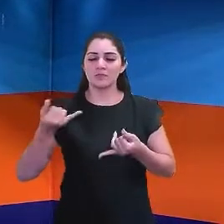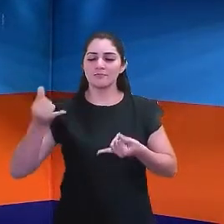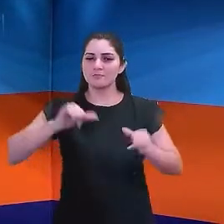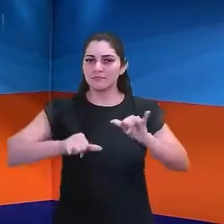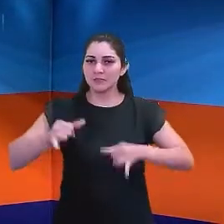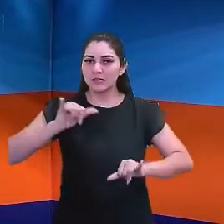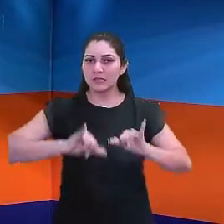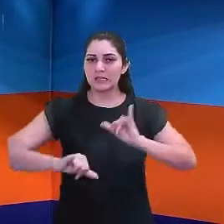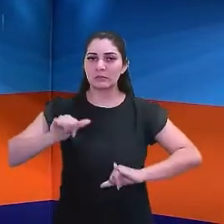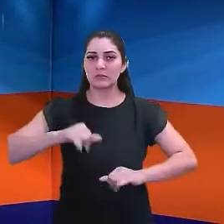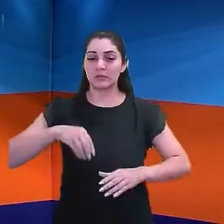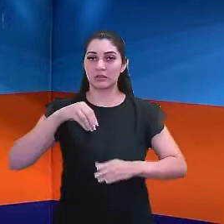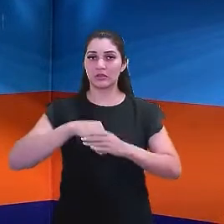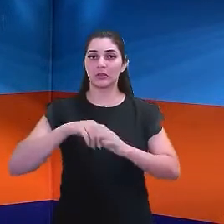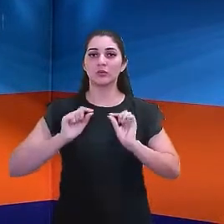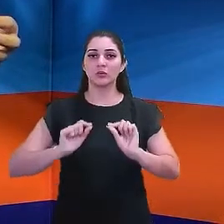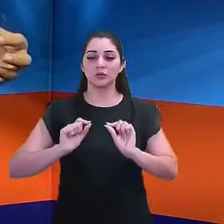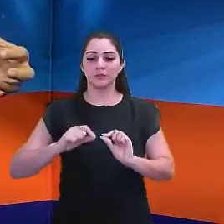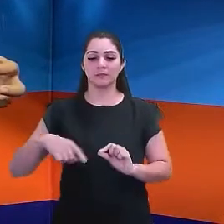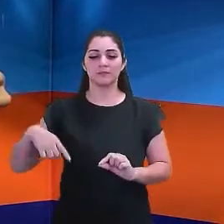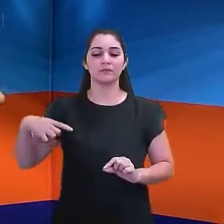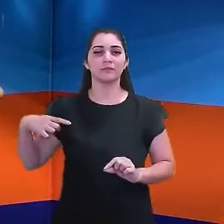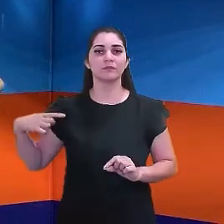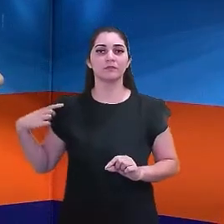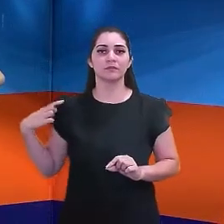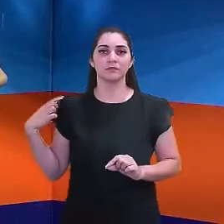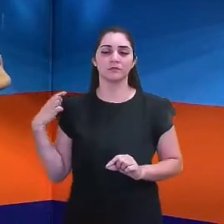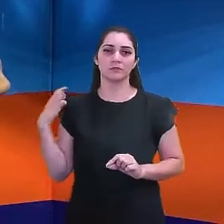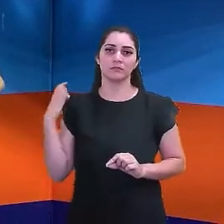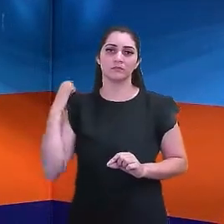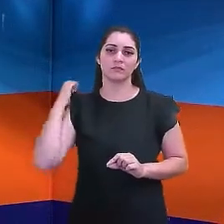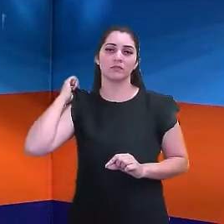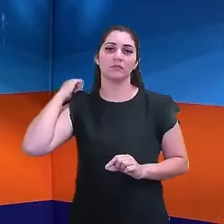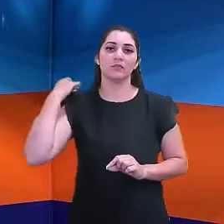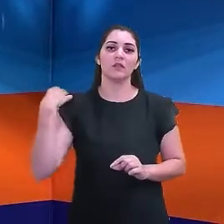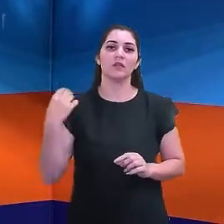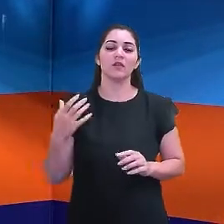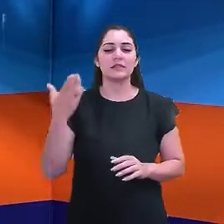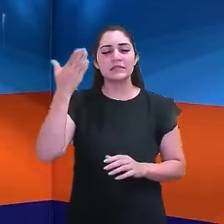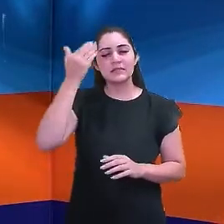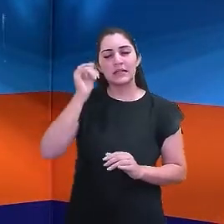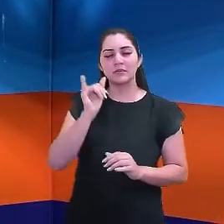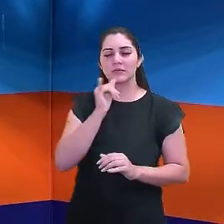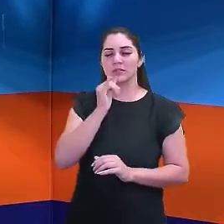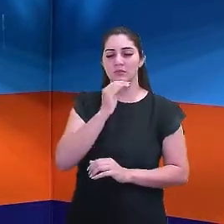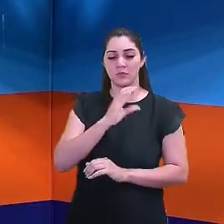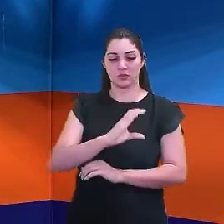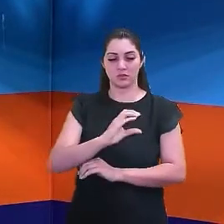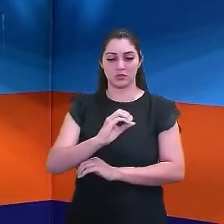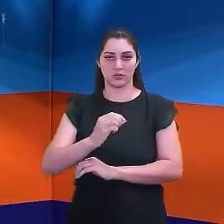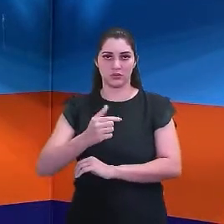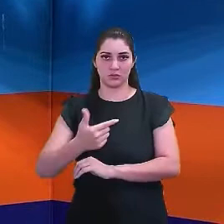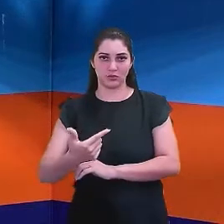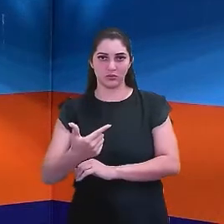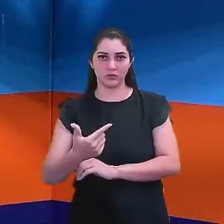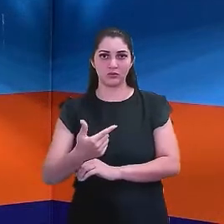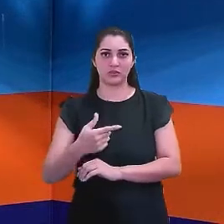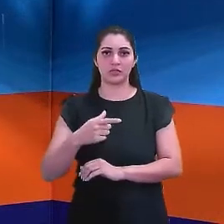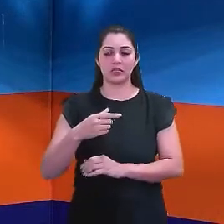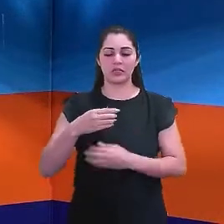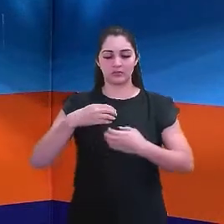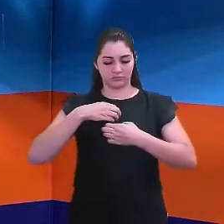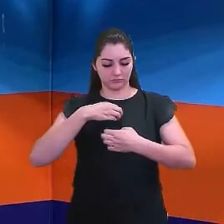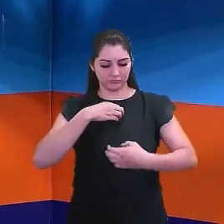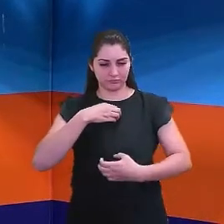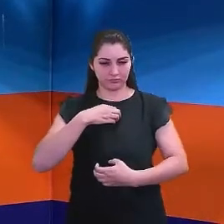lá no plasma. Vocês sabem que esse gás carbônico ele seria transportado pelo meio aquoso. Então você